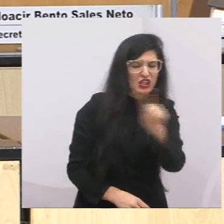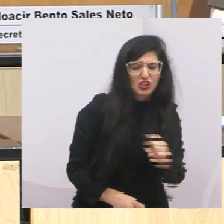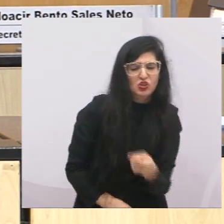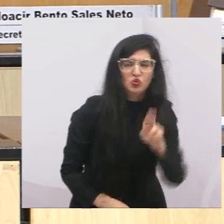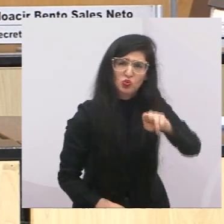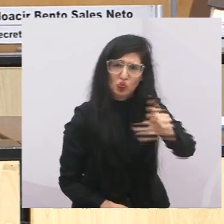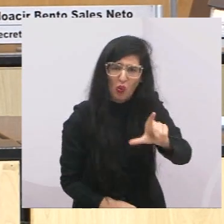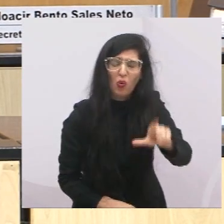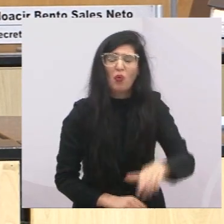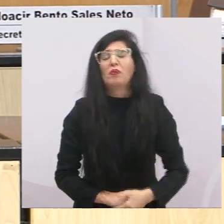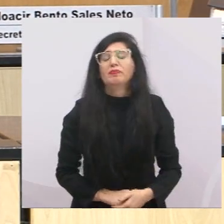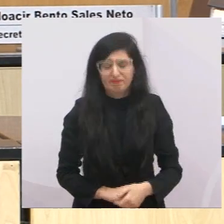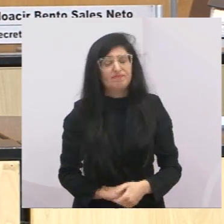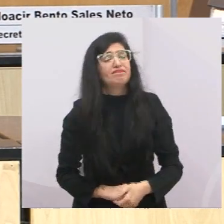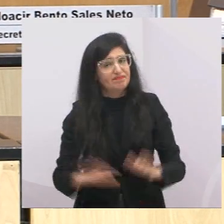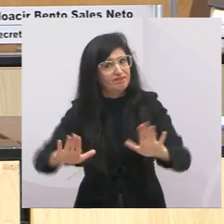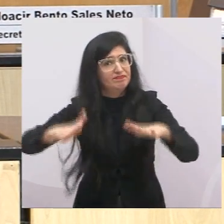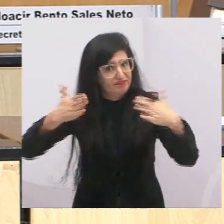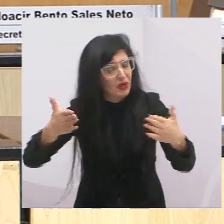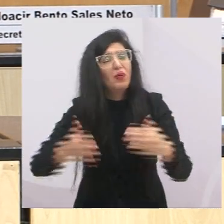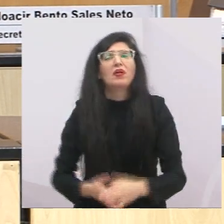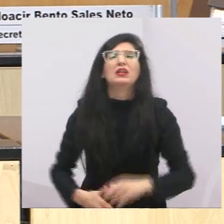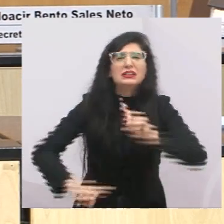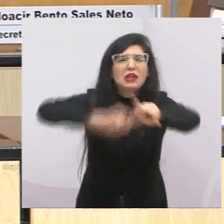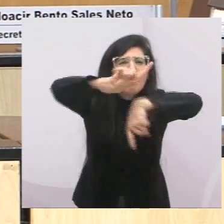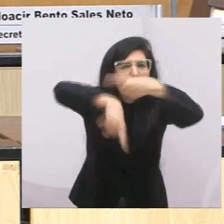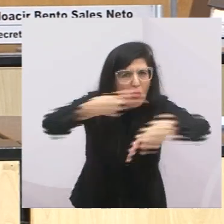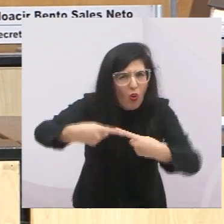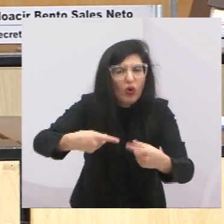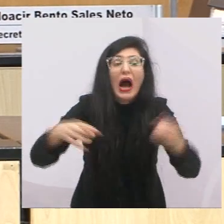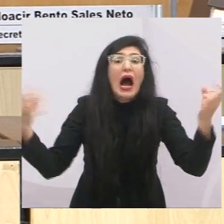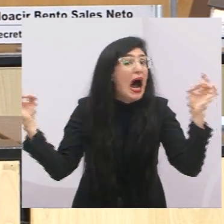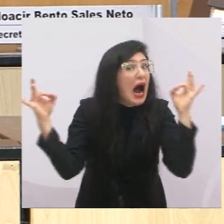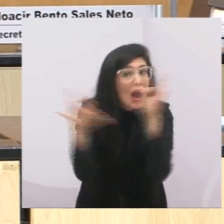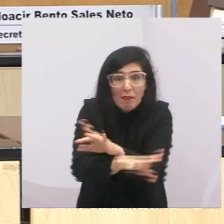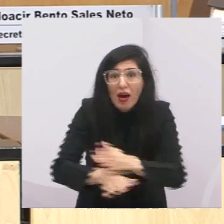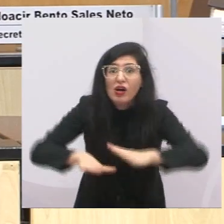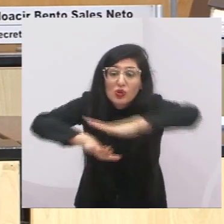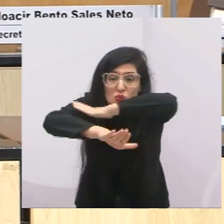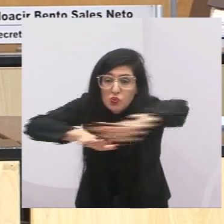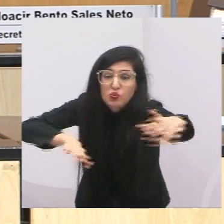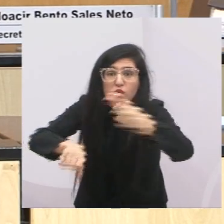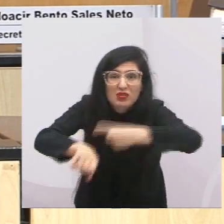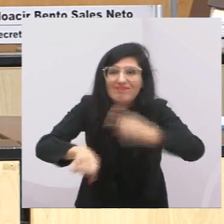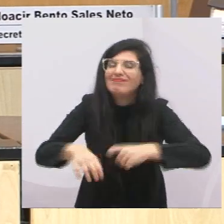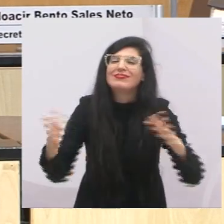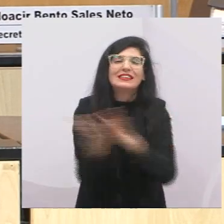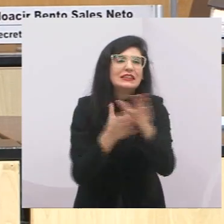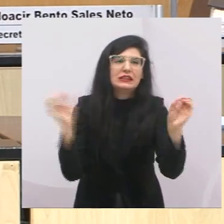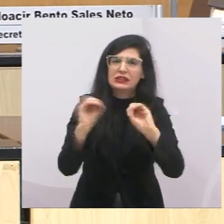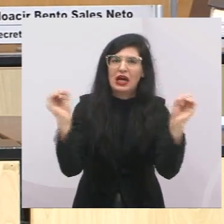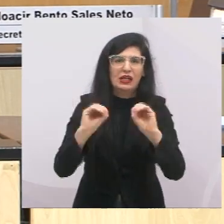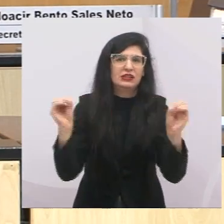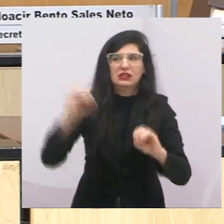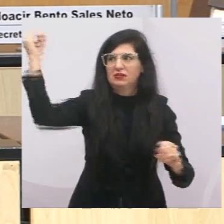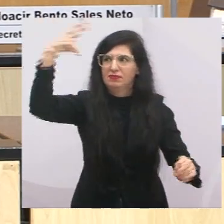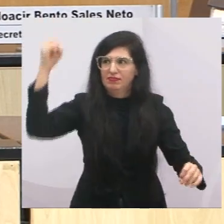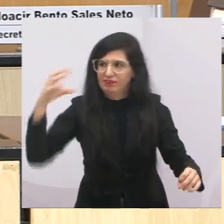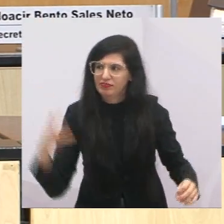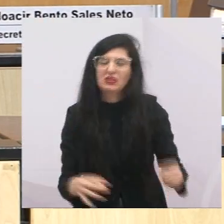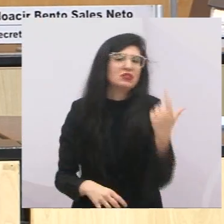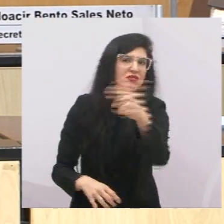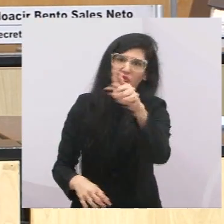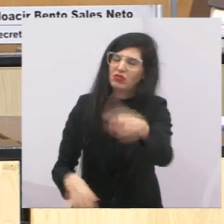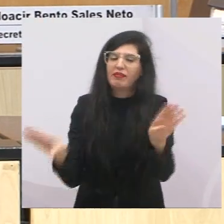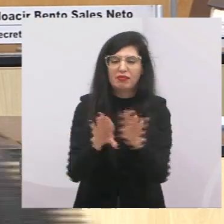vereador, considerando que após a conclusão da pavimentação da referida estrada não foi feita a sinalização e nem construídas lombadas,